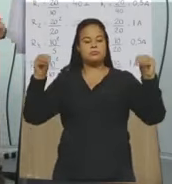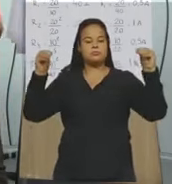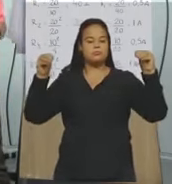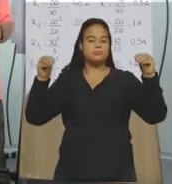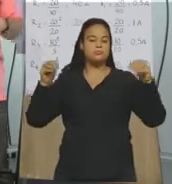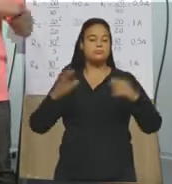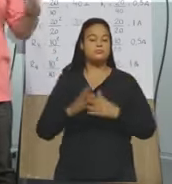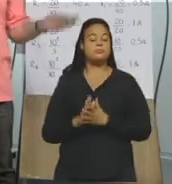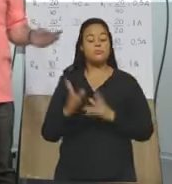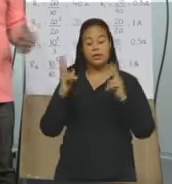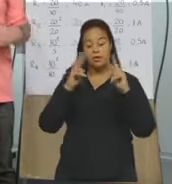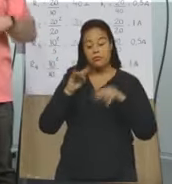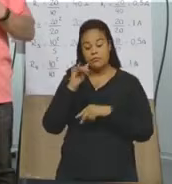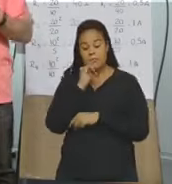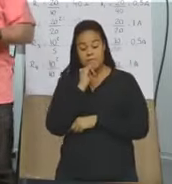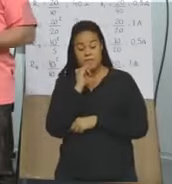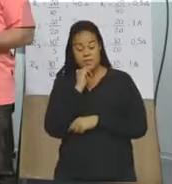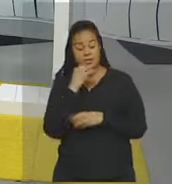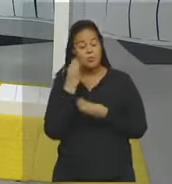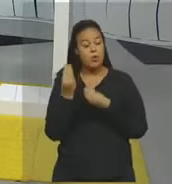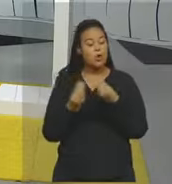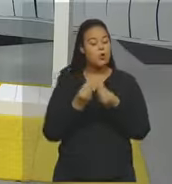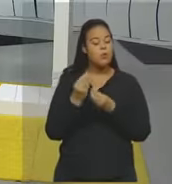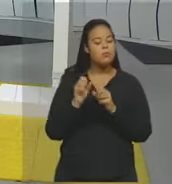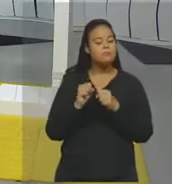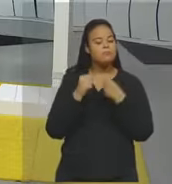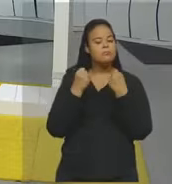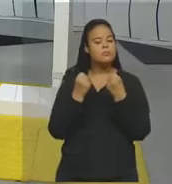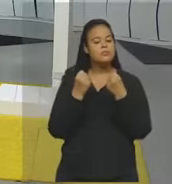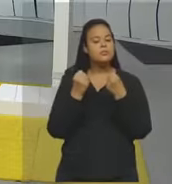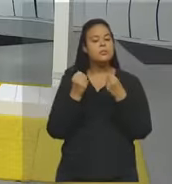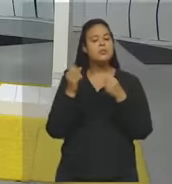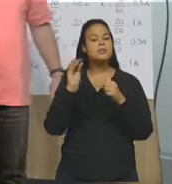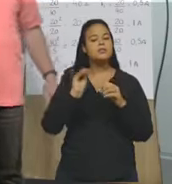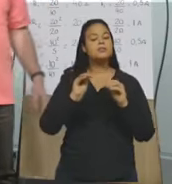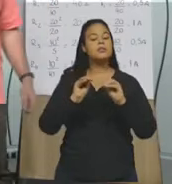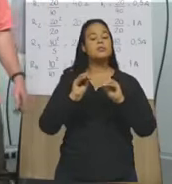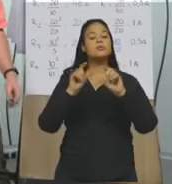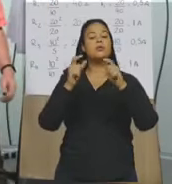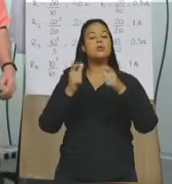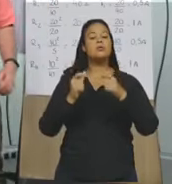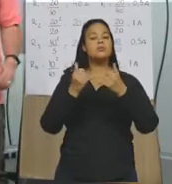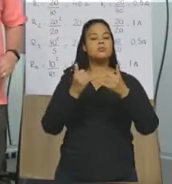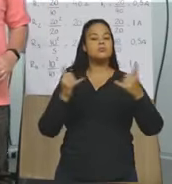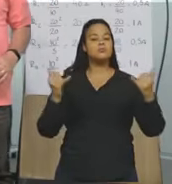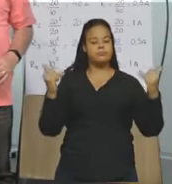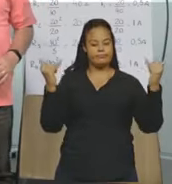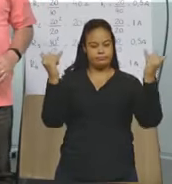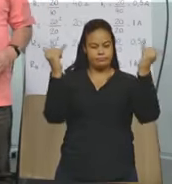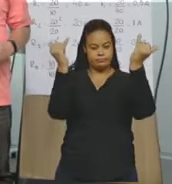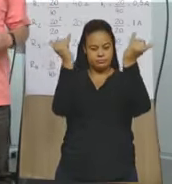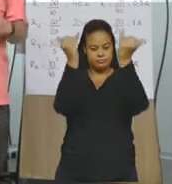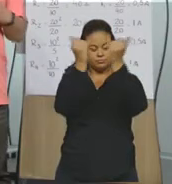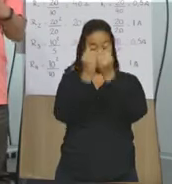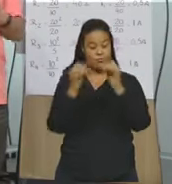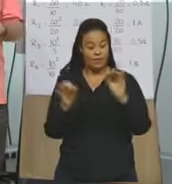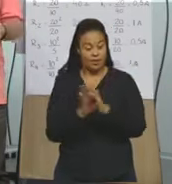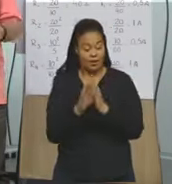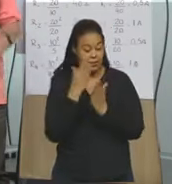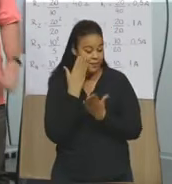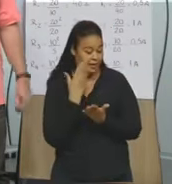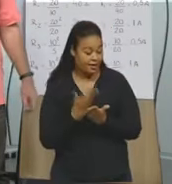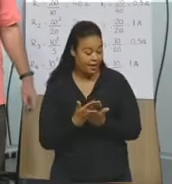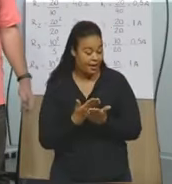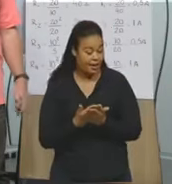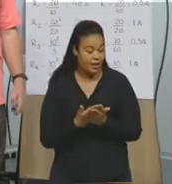que a gente trabalha com a definição de potência dentro de um circuito, tá? Eu vou finalizar nossa aula por aqui. Agradeço demais